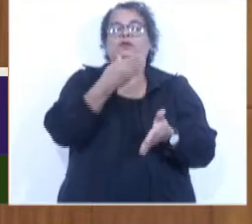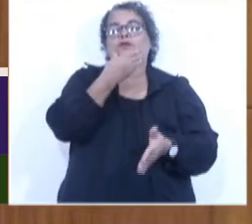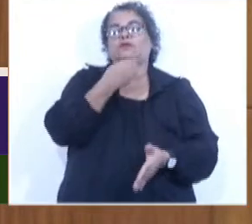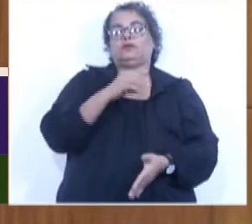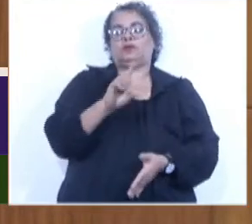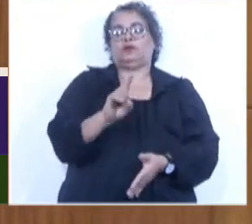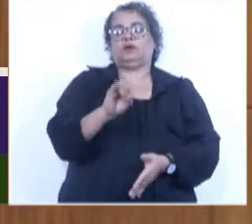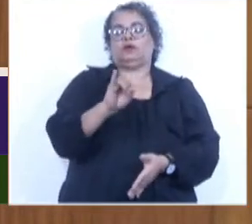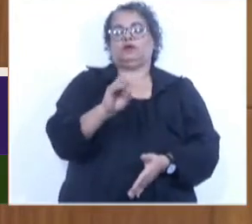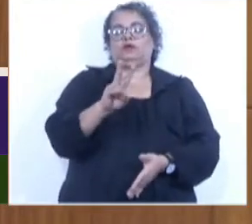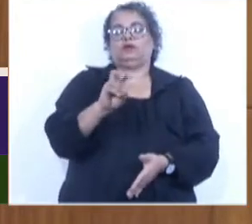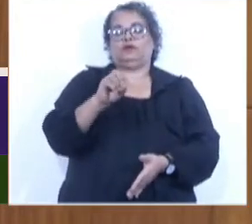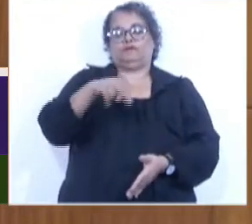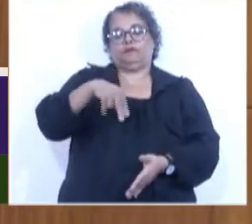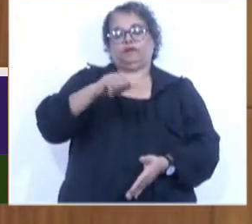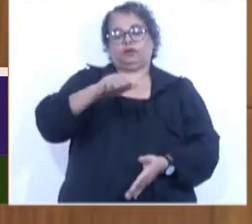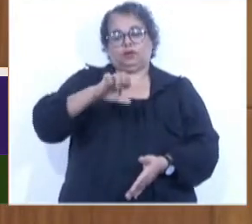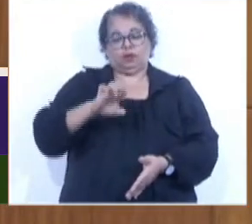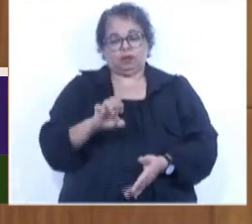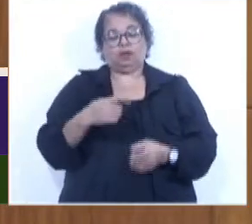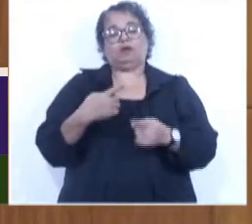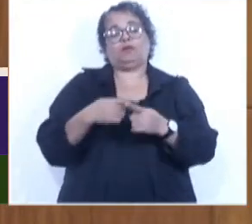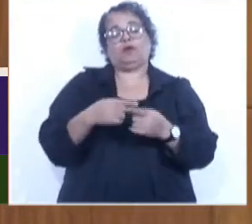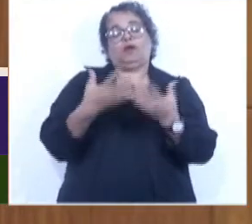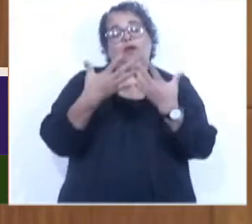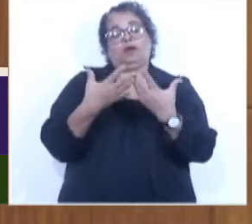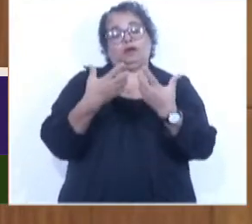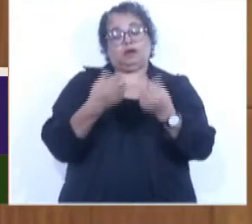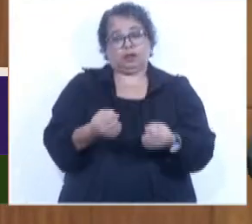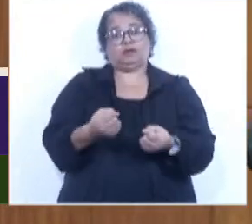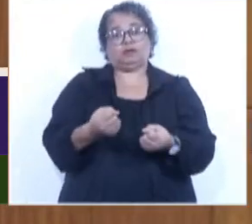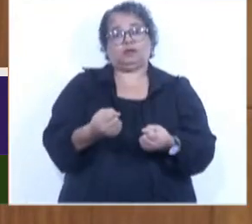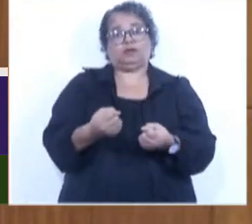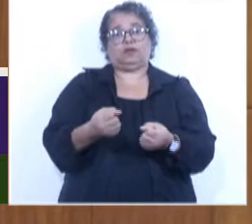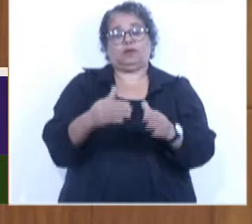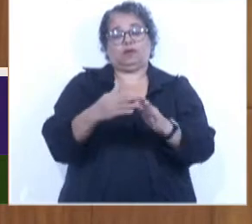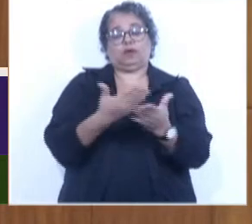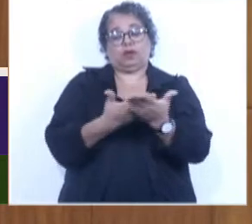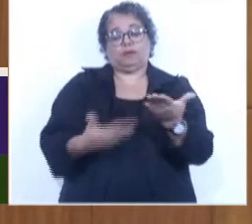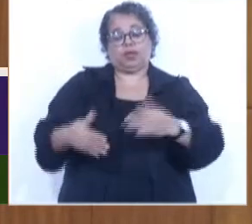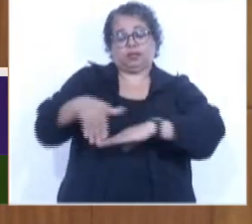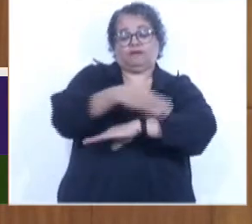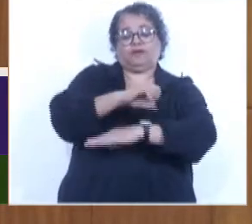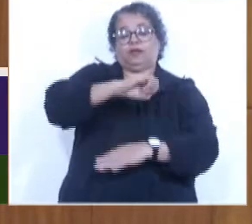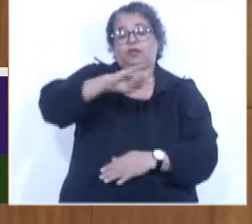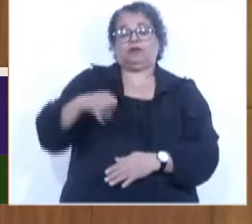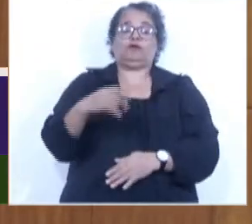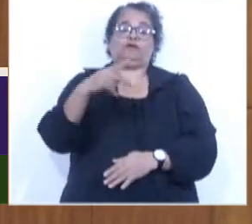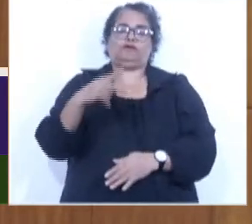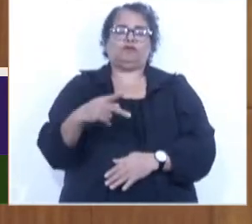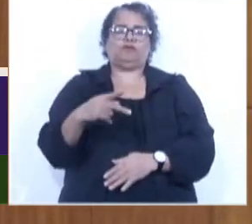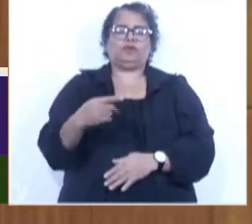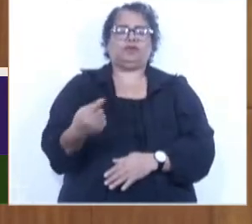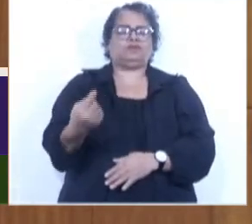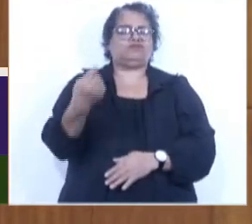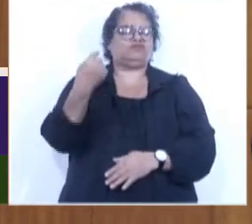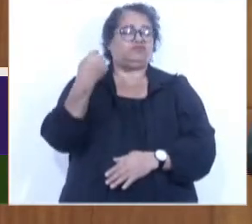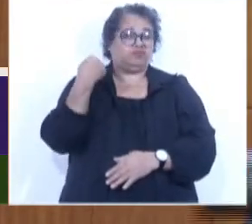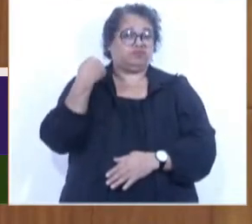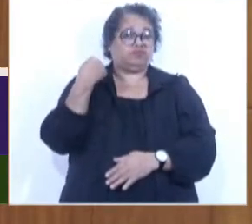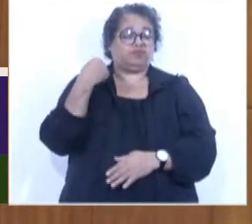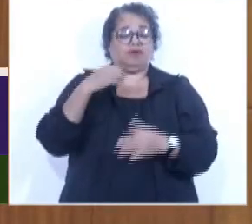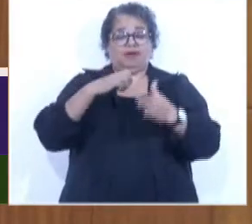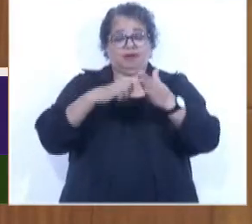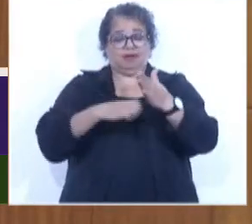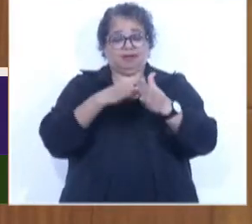por nos atendendo um requerimento importante lendo Avenida João Pinheiro no processo que há muito tempo aquelas empresas